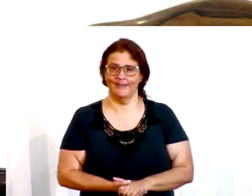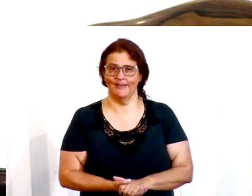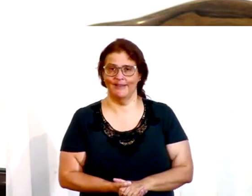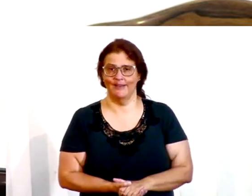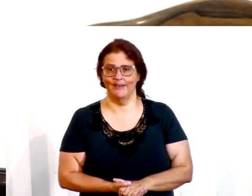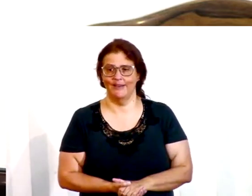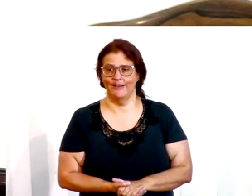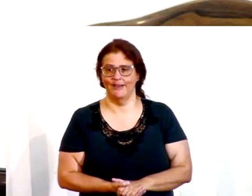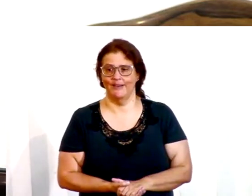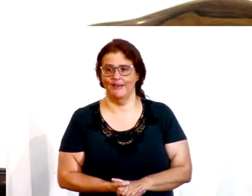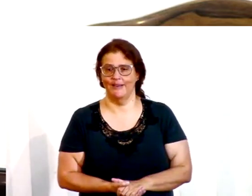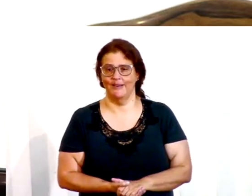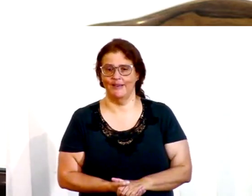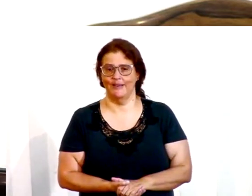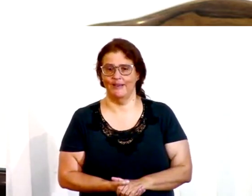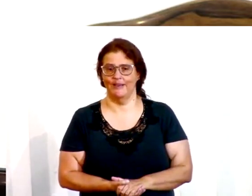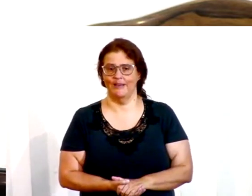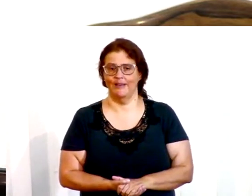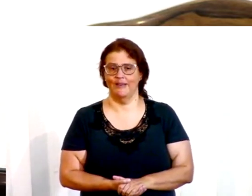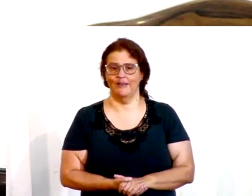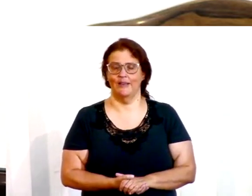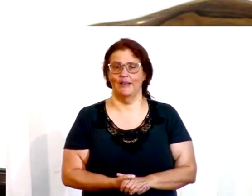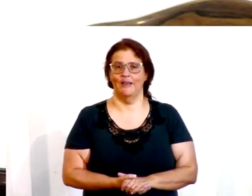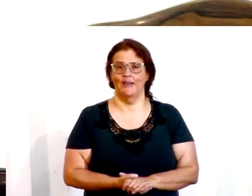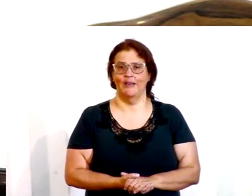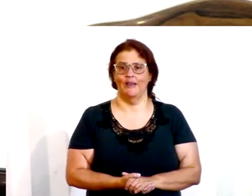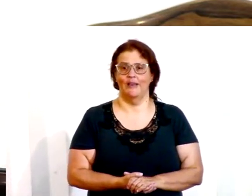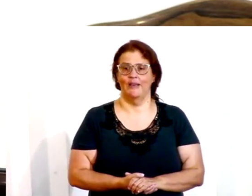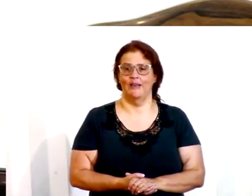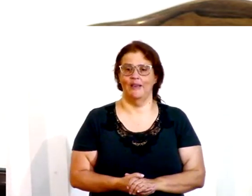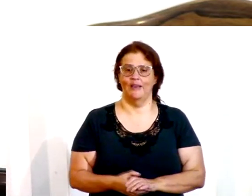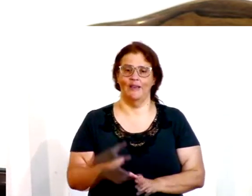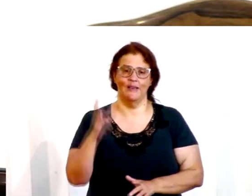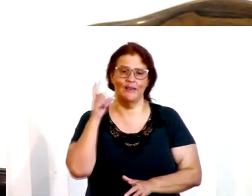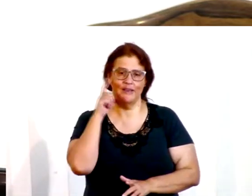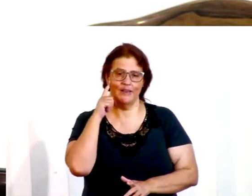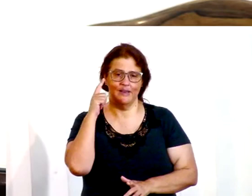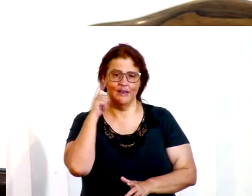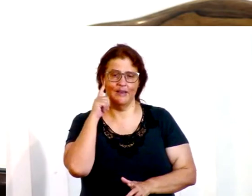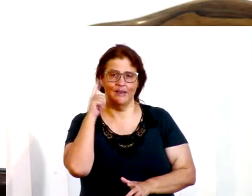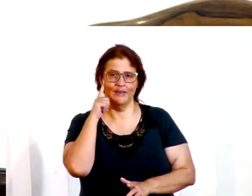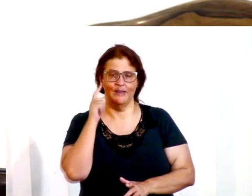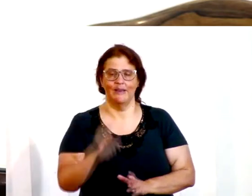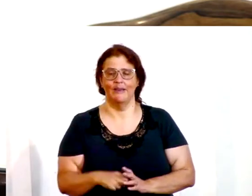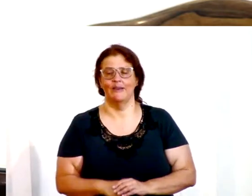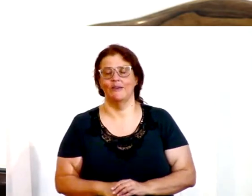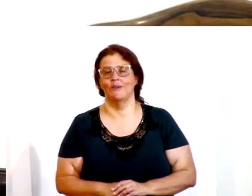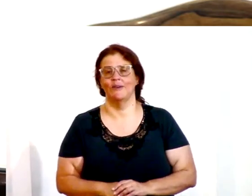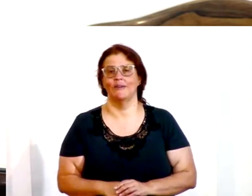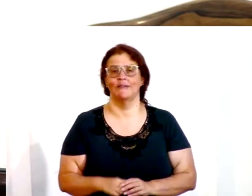da família também do Lucas. No nascimento, da filhinha,